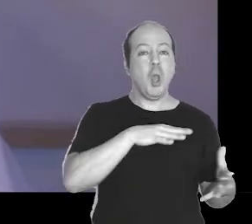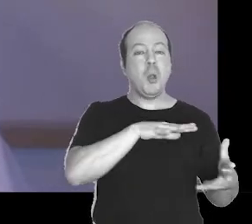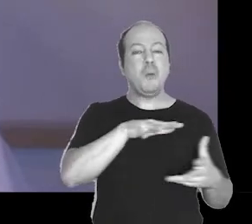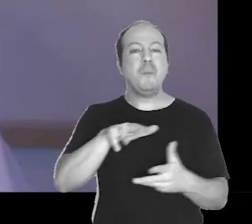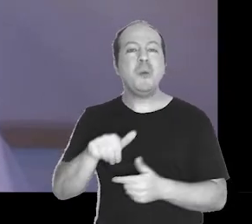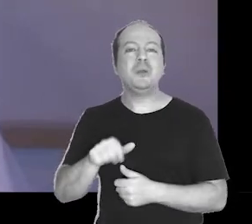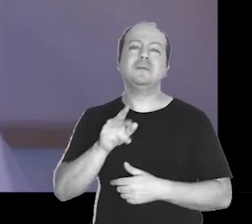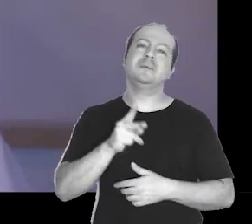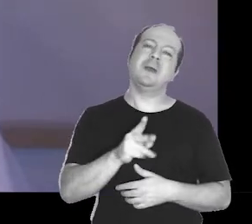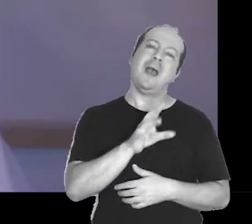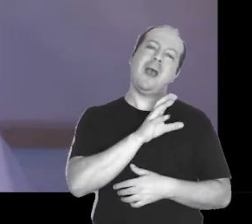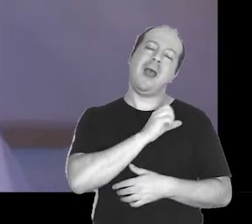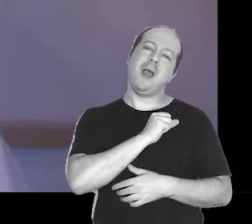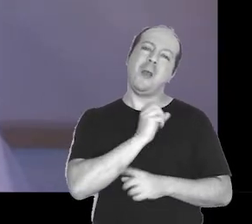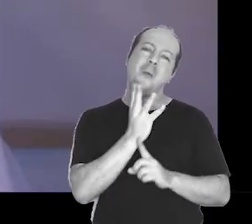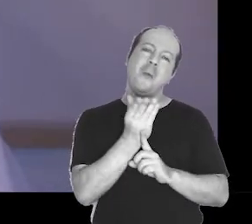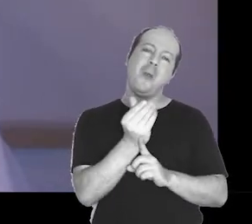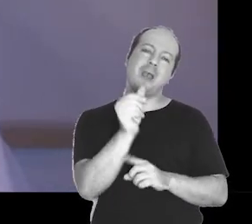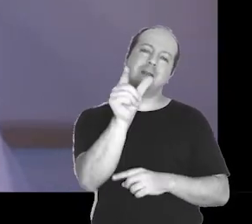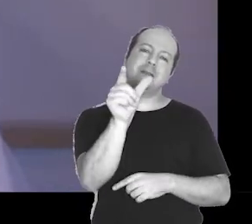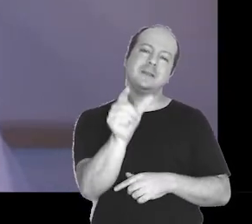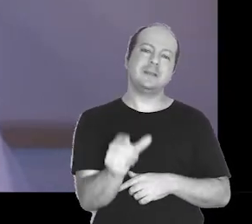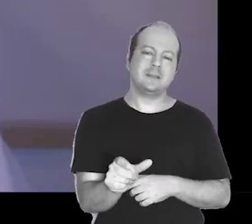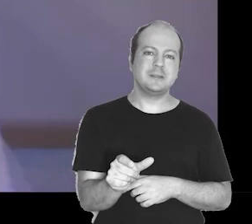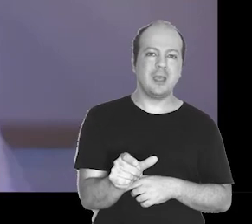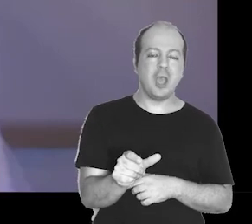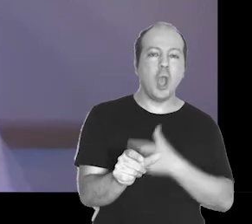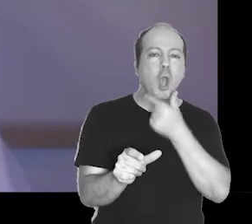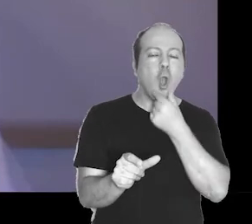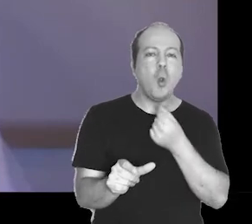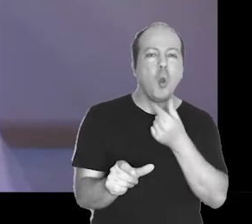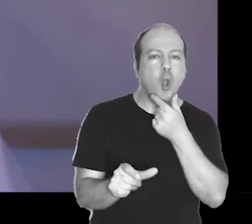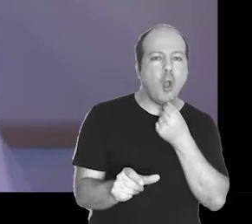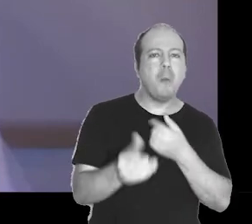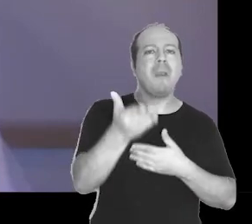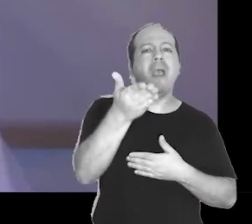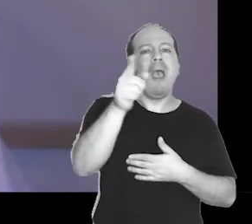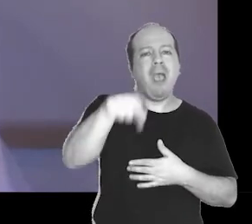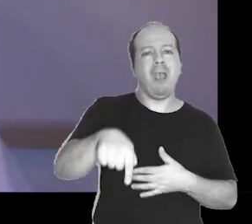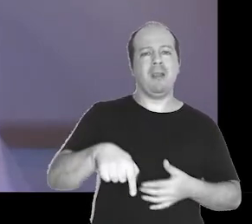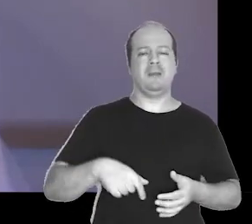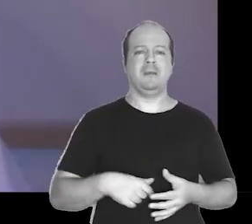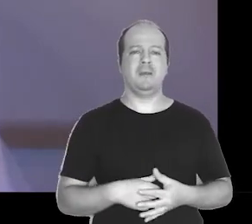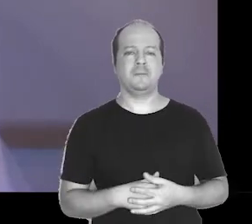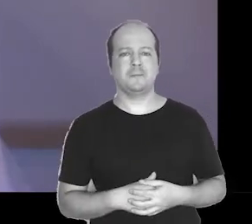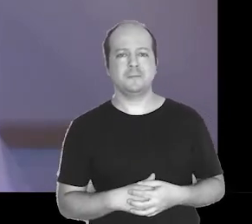amando o artista e o homem que você é.